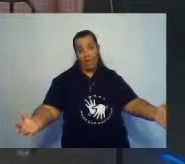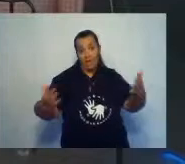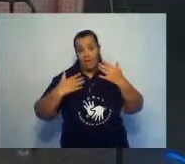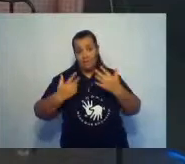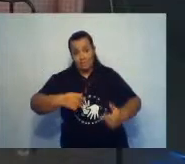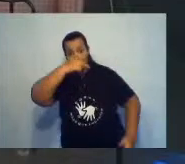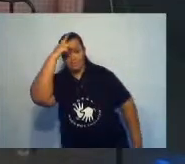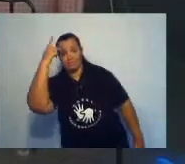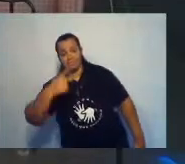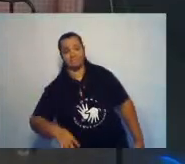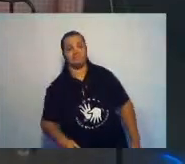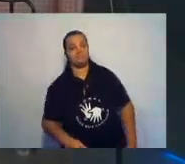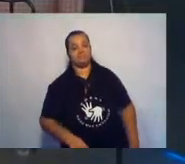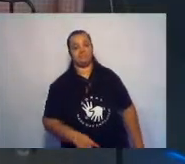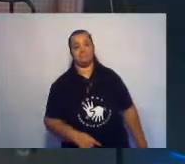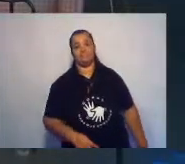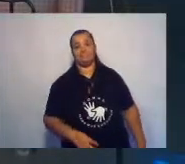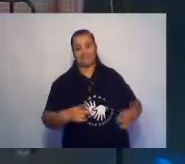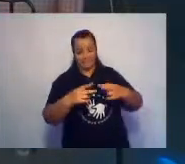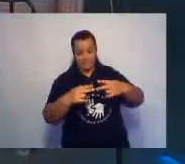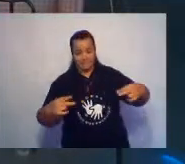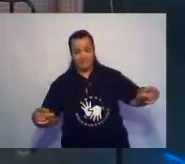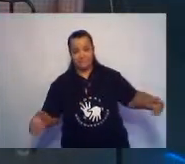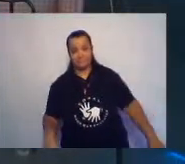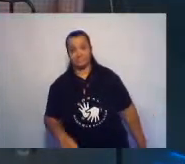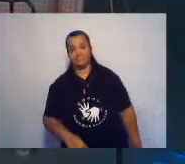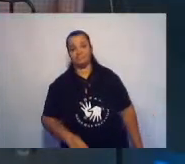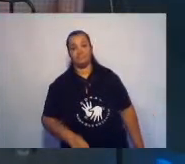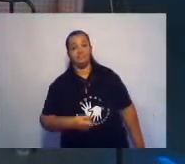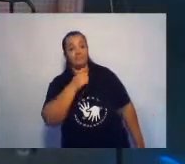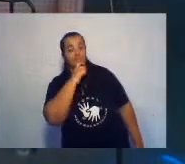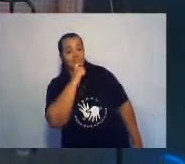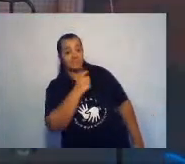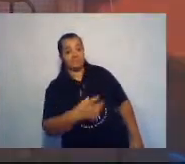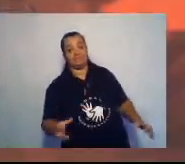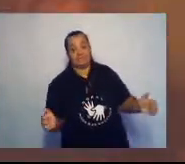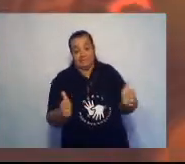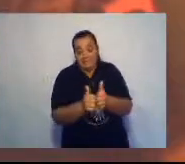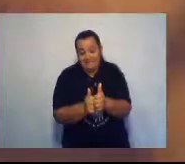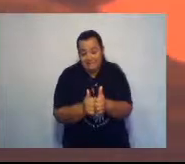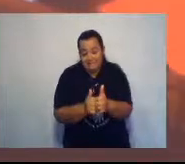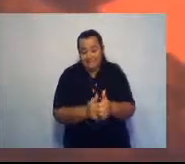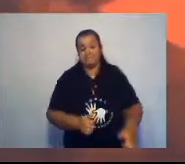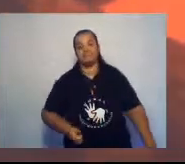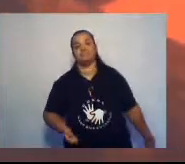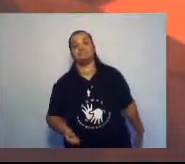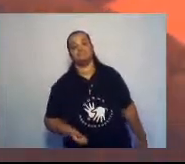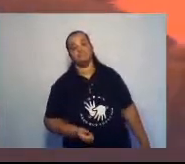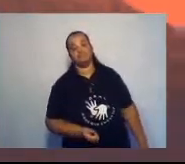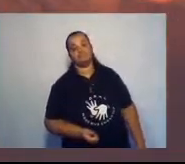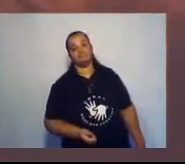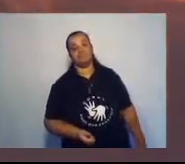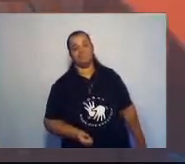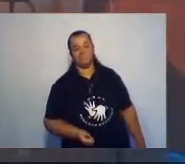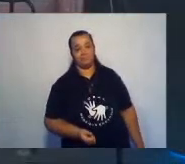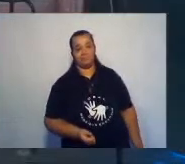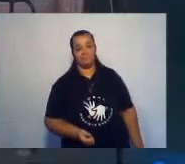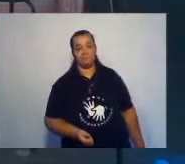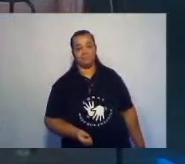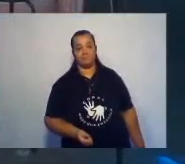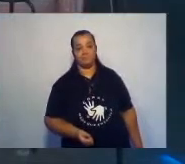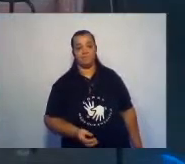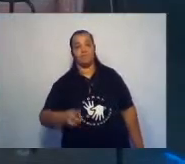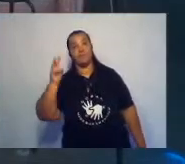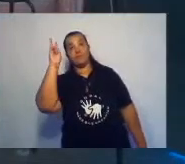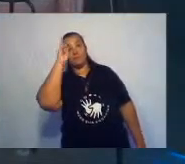calor, né, humano, aquele olho no olho. Né? Essas, mas... Como a Ailton falou, né, tá chegando inverno, mas era para a gente estar todo cheio aqui na praça, aqui fora, né? Mas